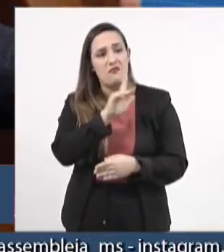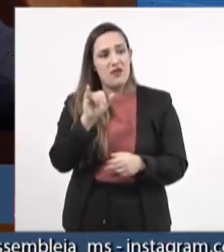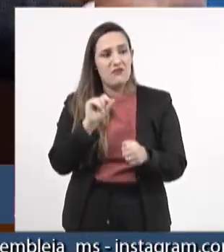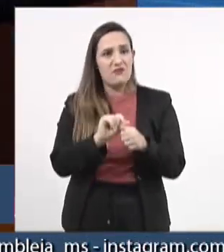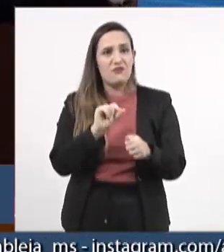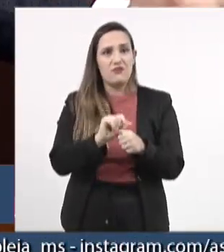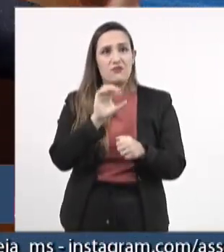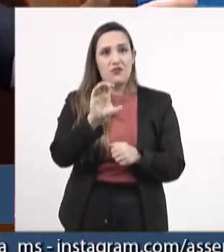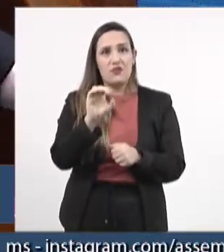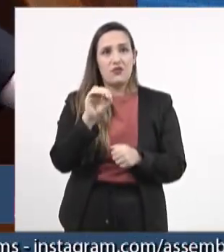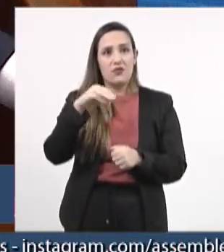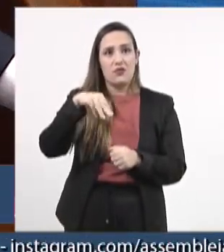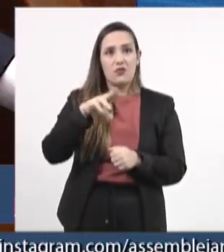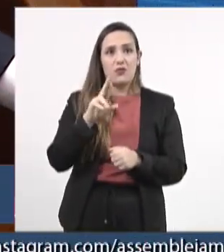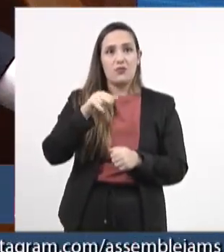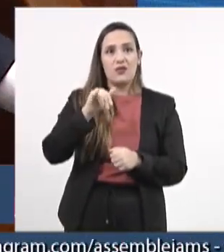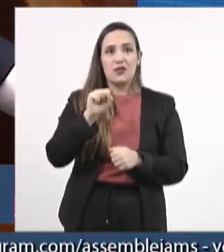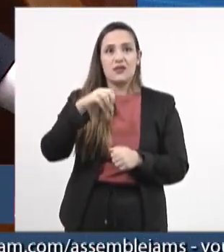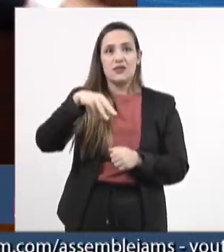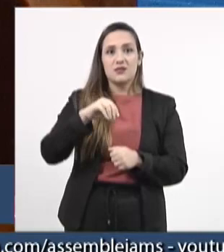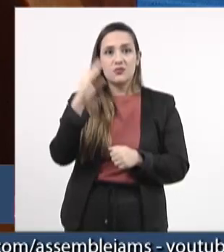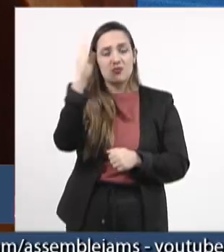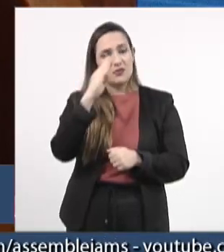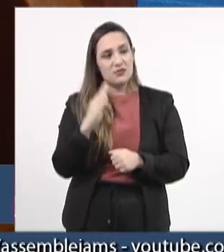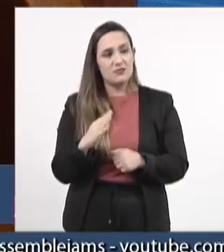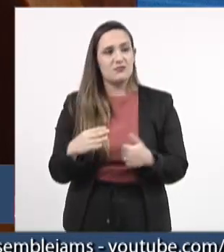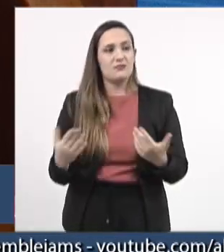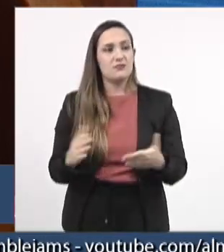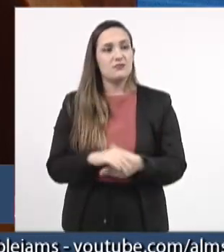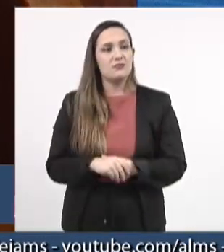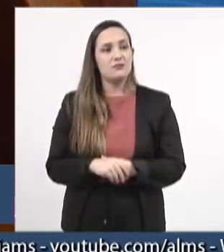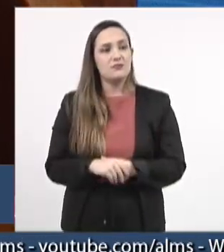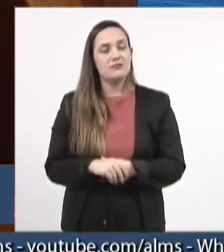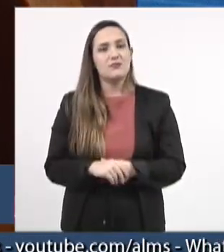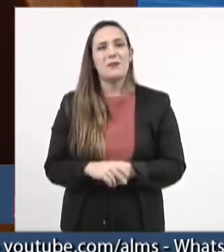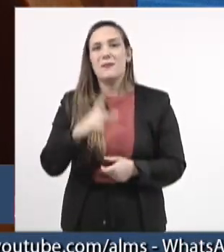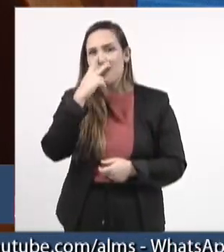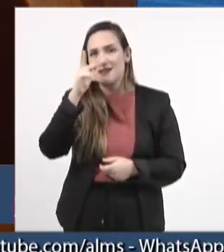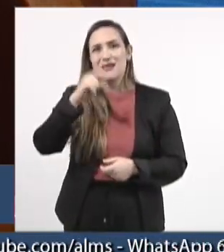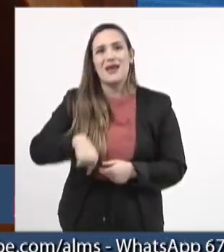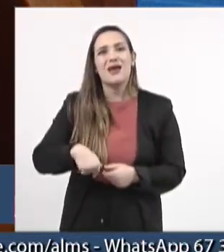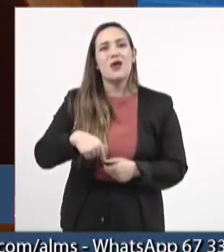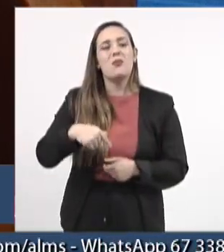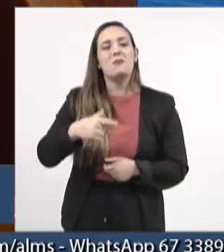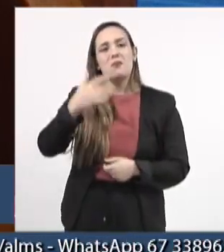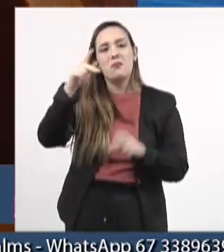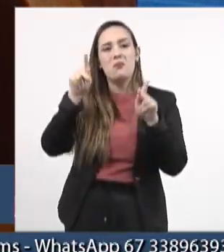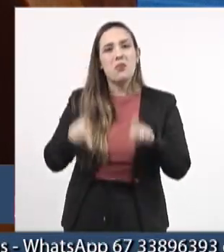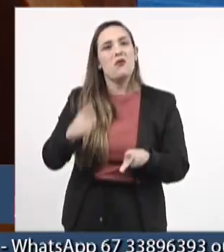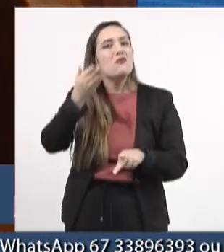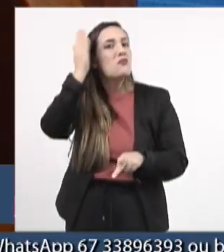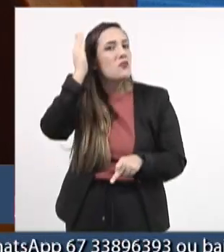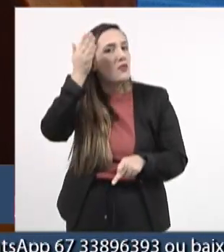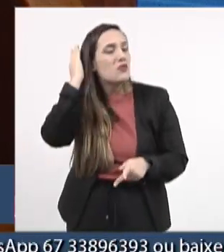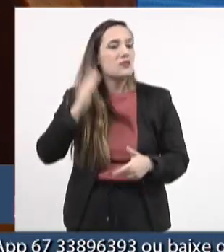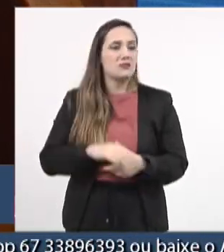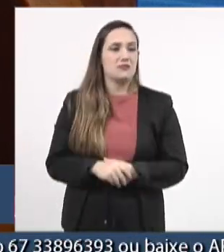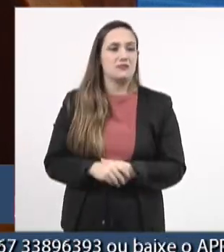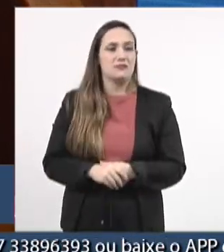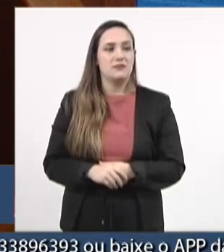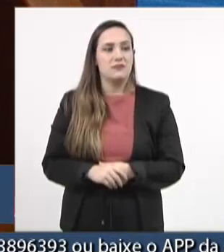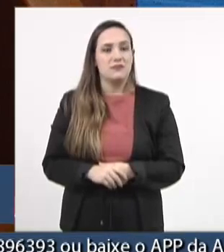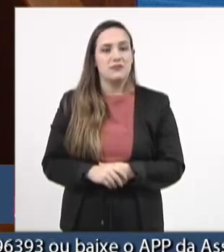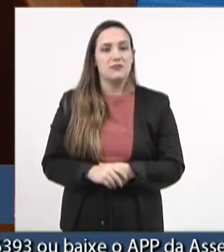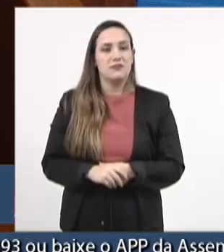implantar o comunismo no Brasil. Sabe o que é isso? É para emburrecer a população. Emburrecer, é